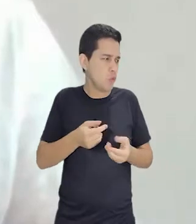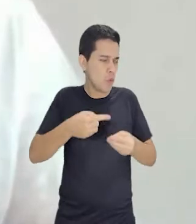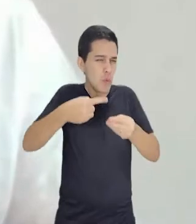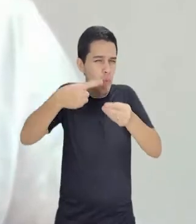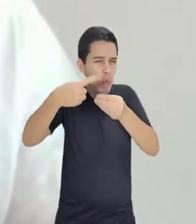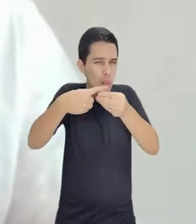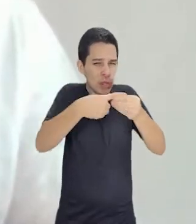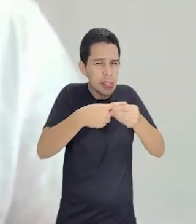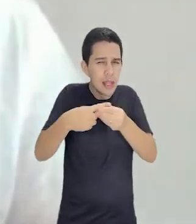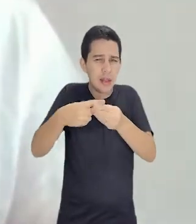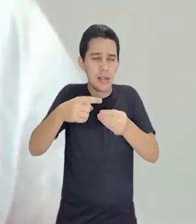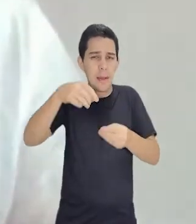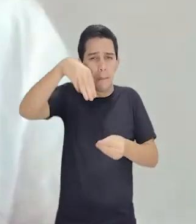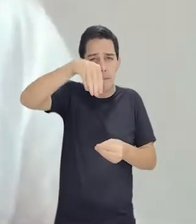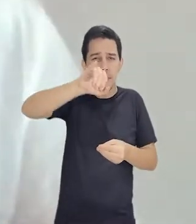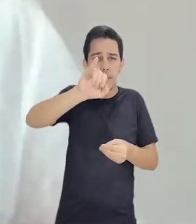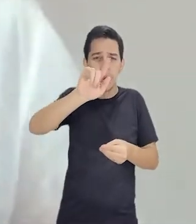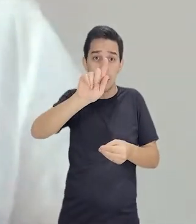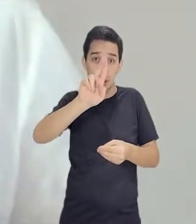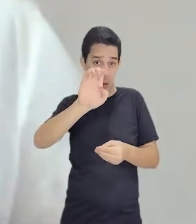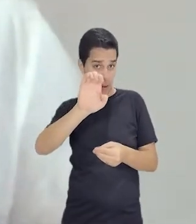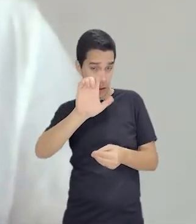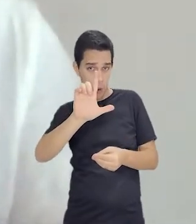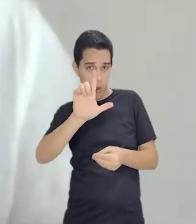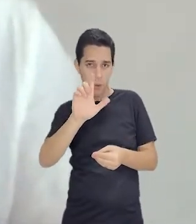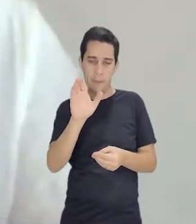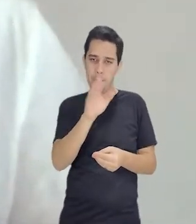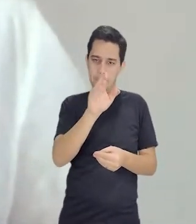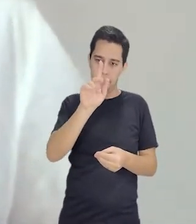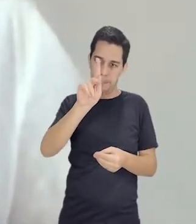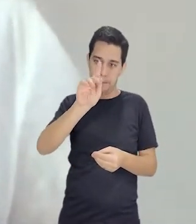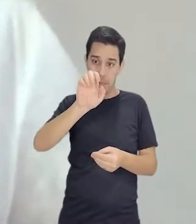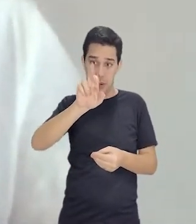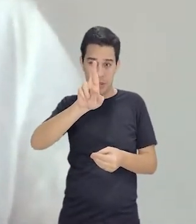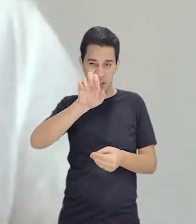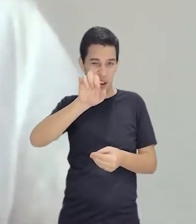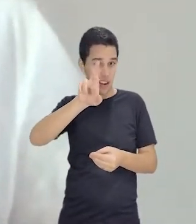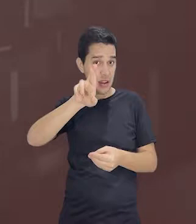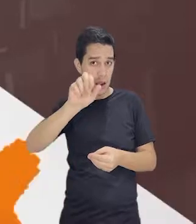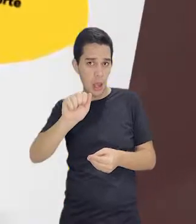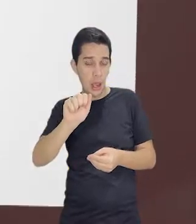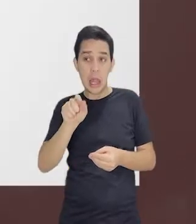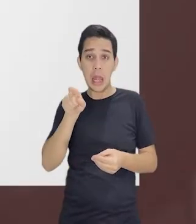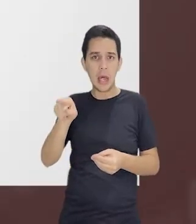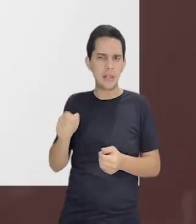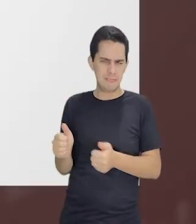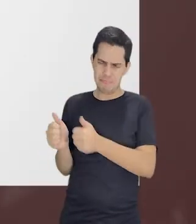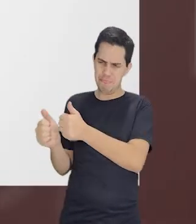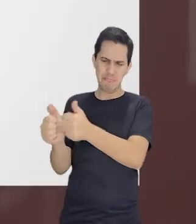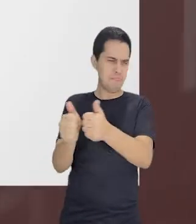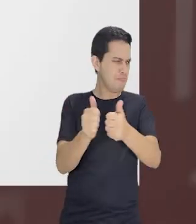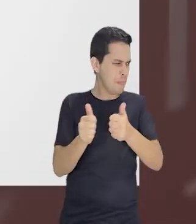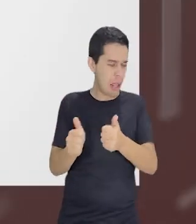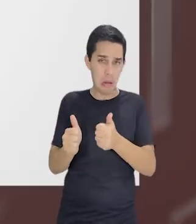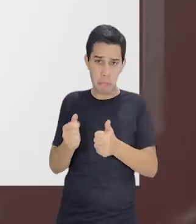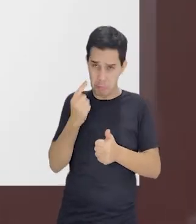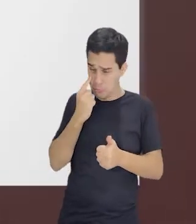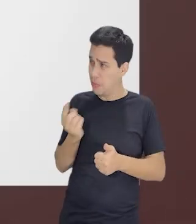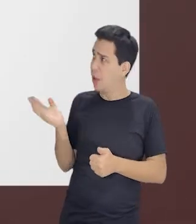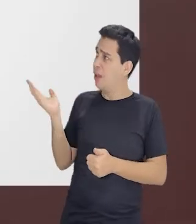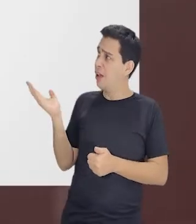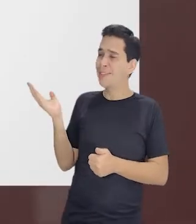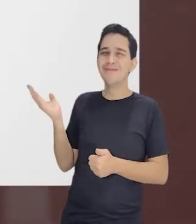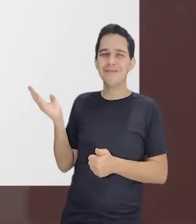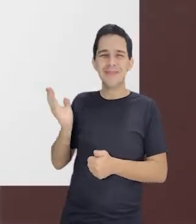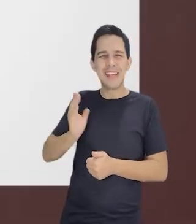municípios cujo momento sanitário é o mais favorável. Ele já está em bandeira amarela há